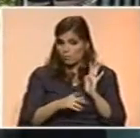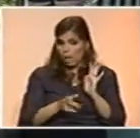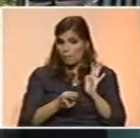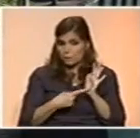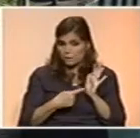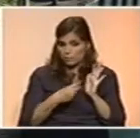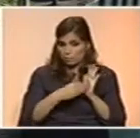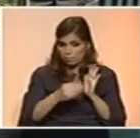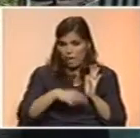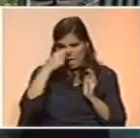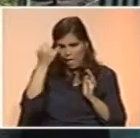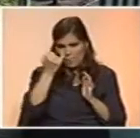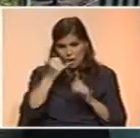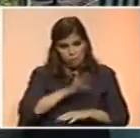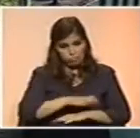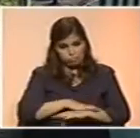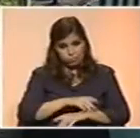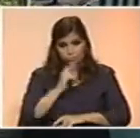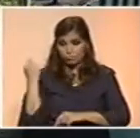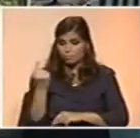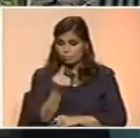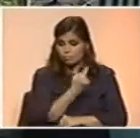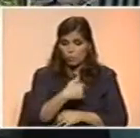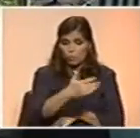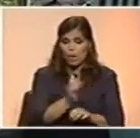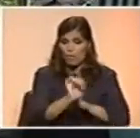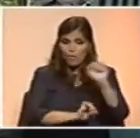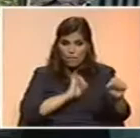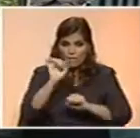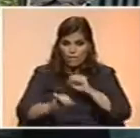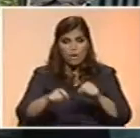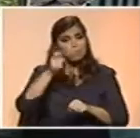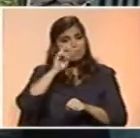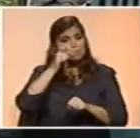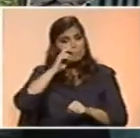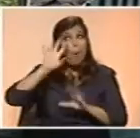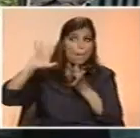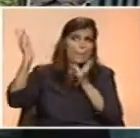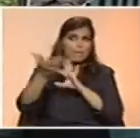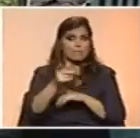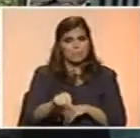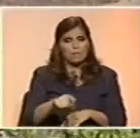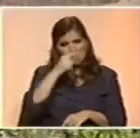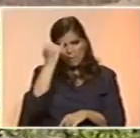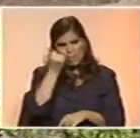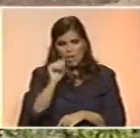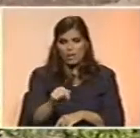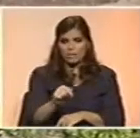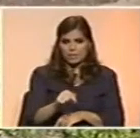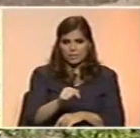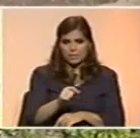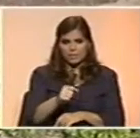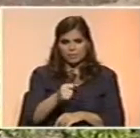que os hortelãos sejam responsáveis pelo espaço que é seu e que protejam o ambiente. Isto é uma iniciativa de